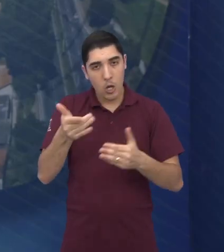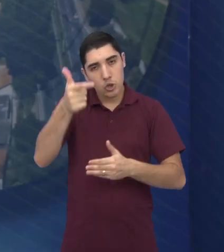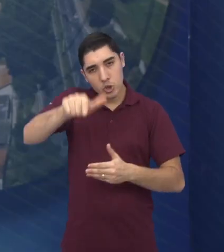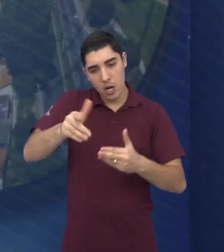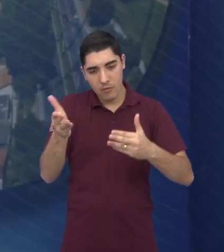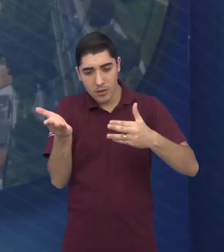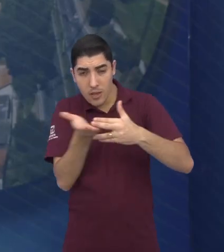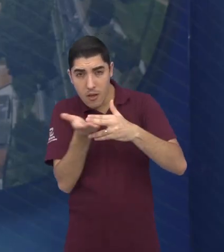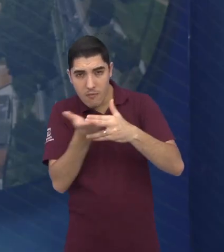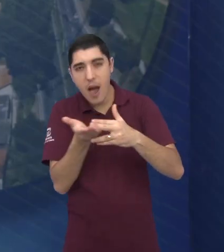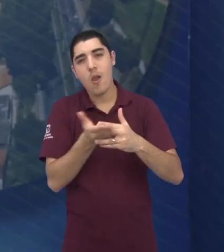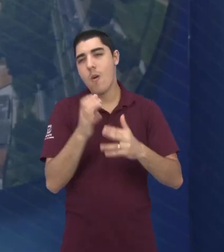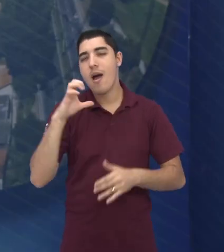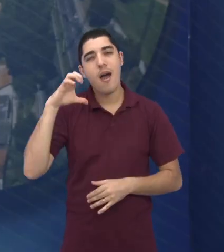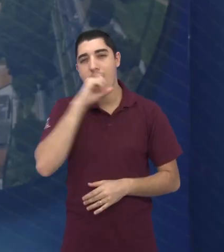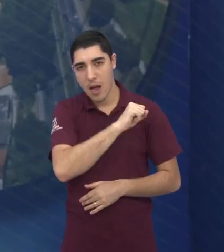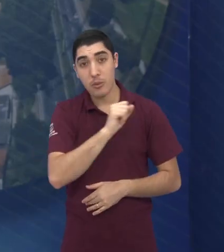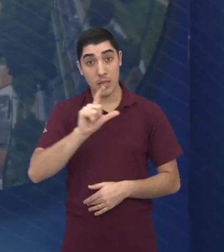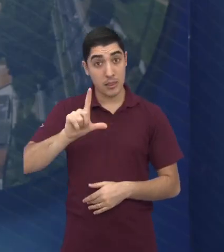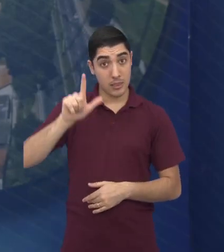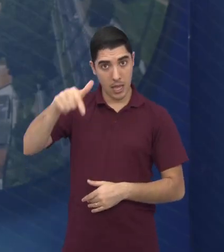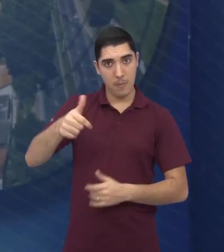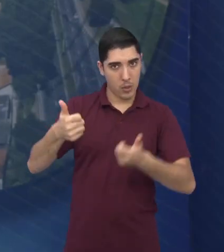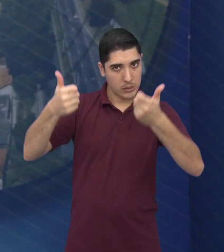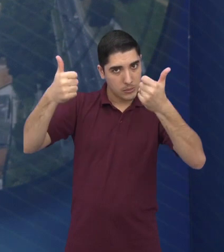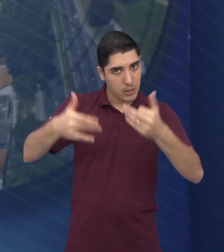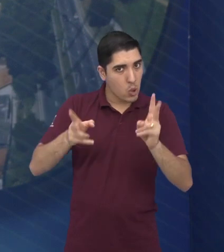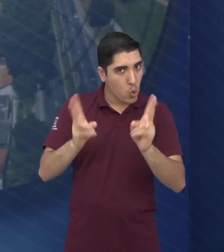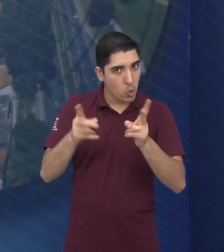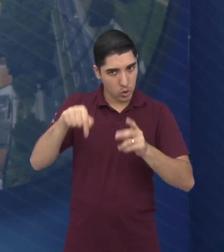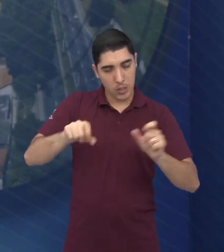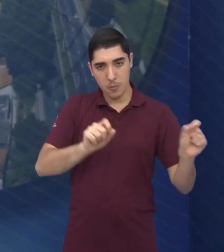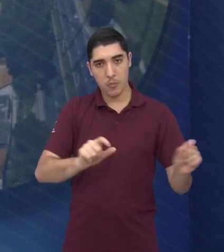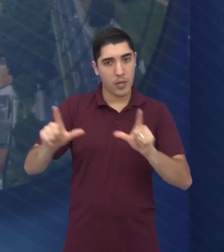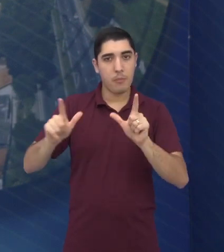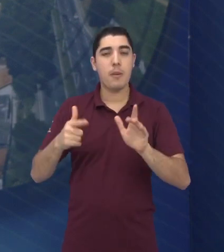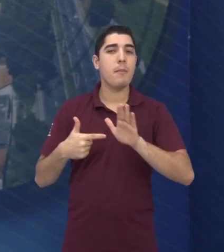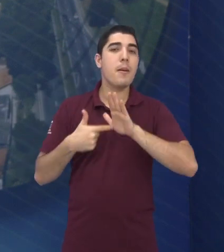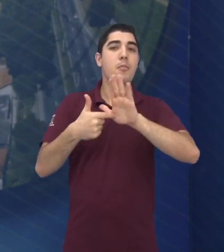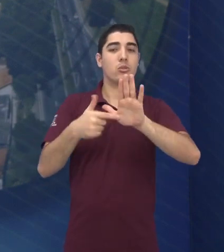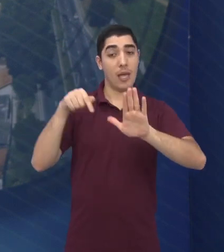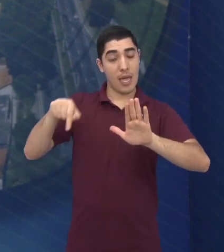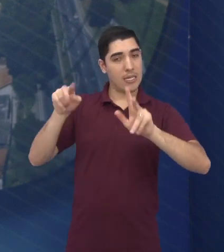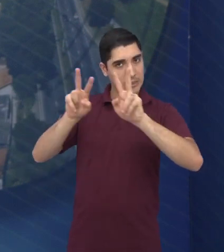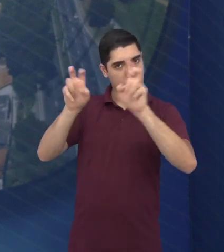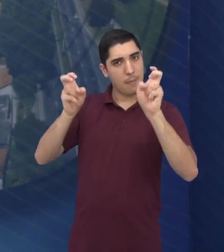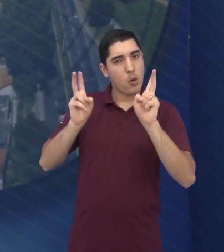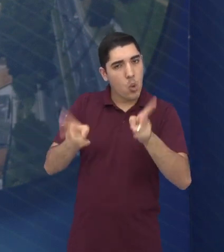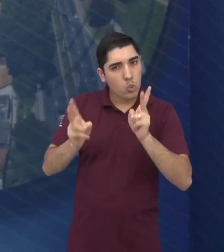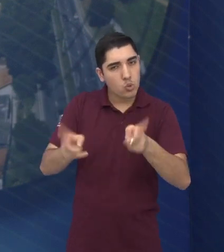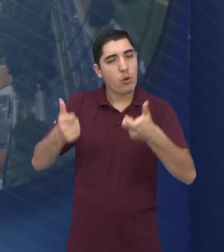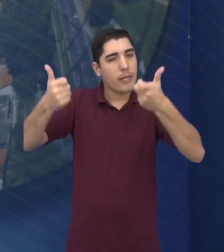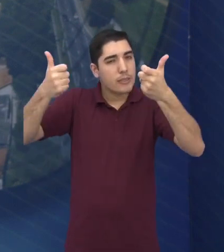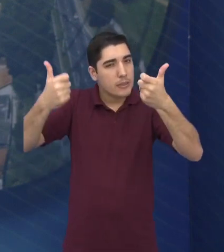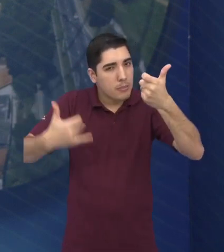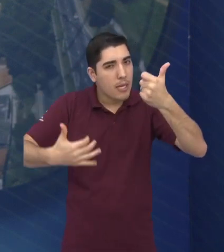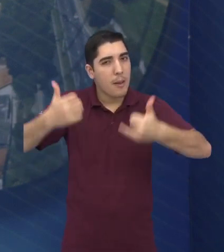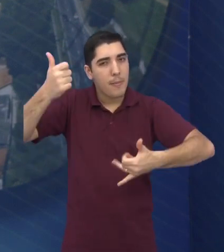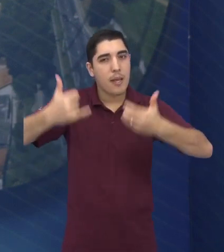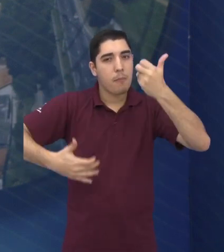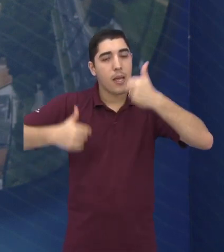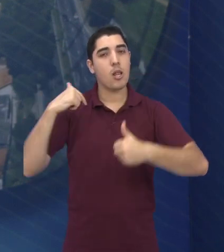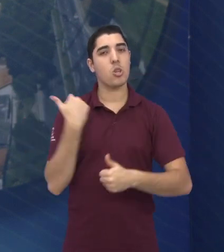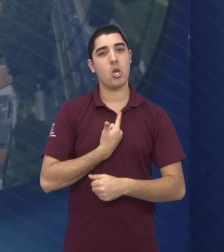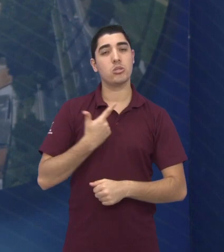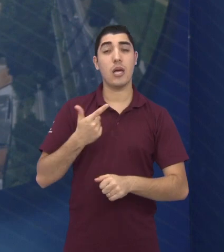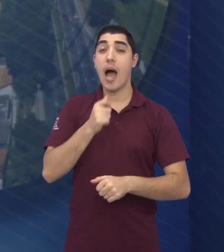um pouquinho, a gente vai para um rápido break. Daqui a pouquinho estamos de volta com Diálogos da Cidade para a gente continuar esmiuçando